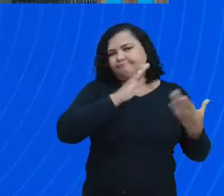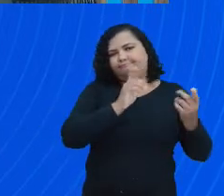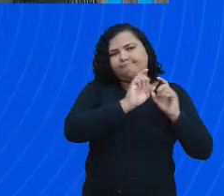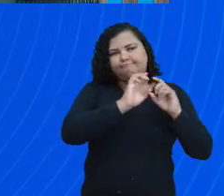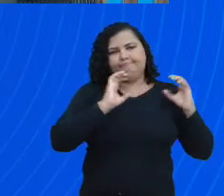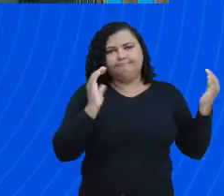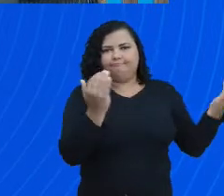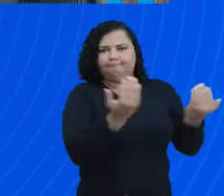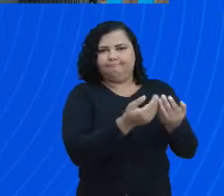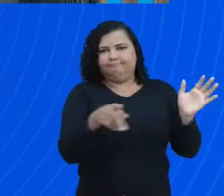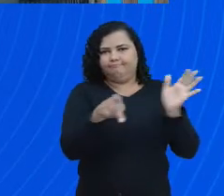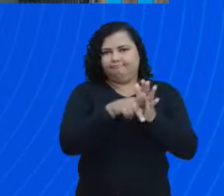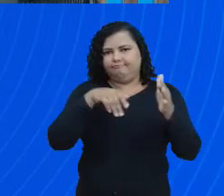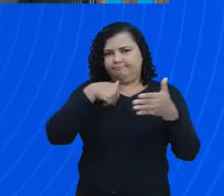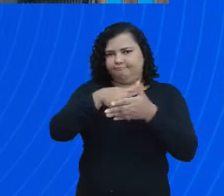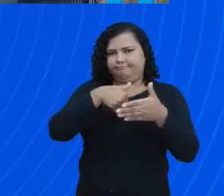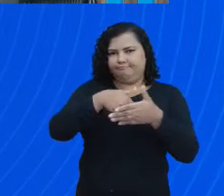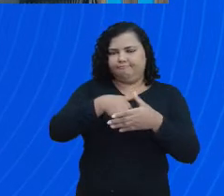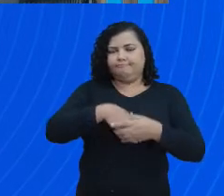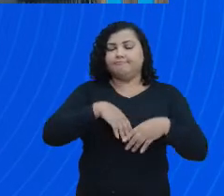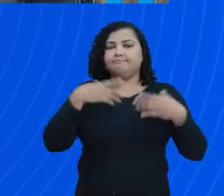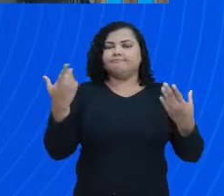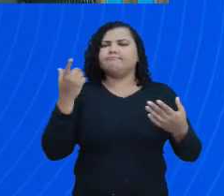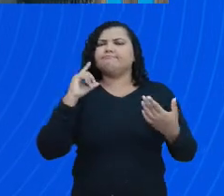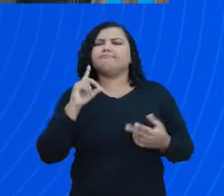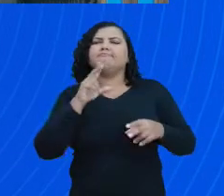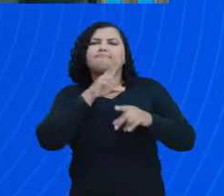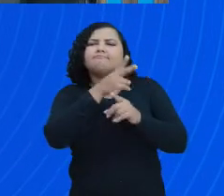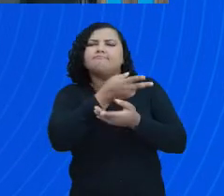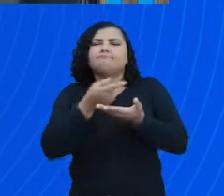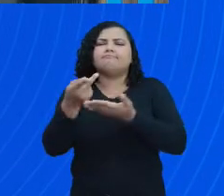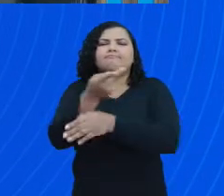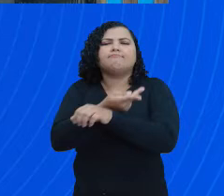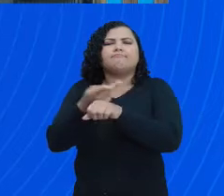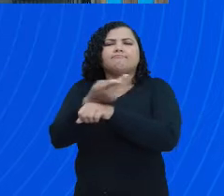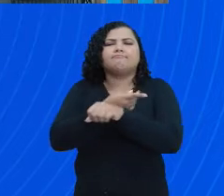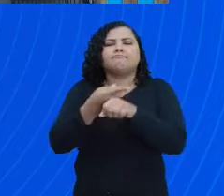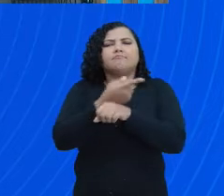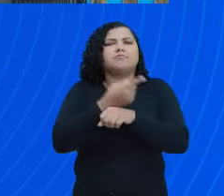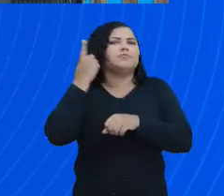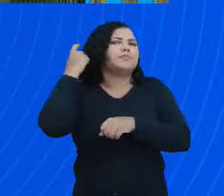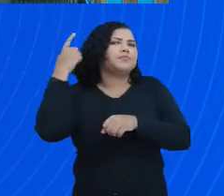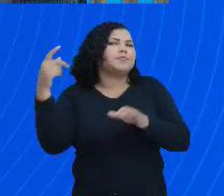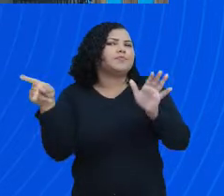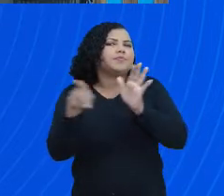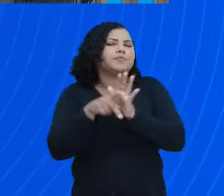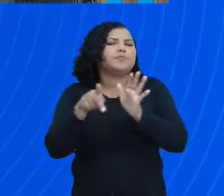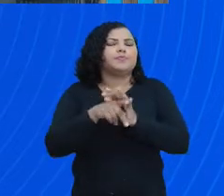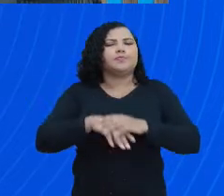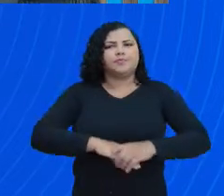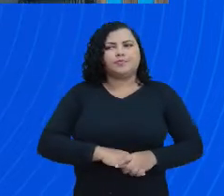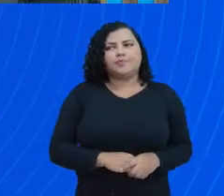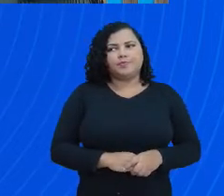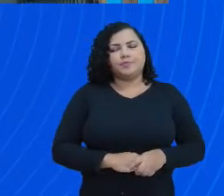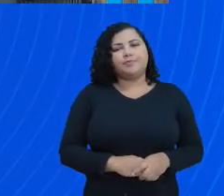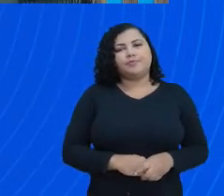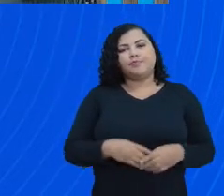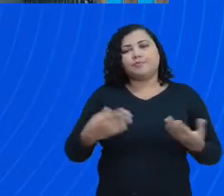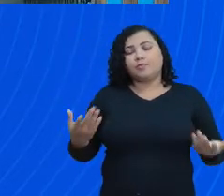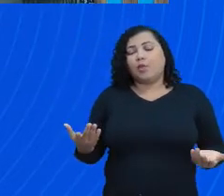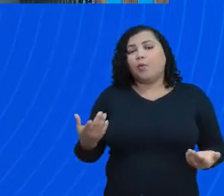futebol. E aí ele vai buscar esses efeitos sonoros. Mas e a trilha sonora? A trilha sonora